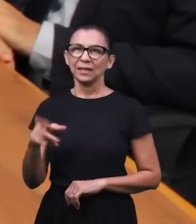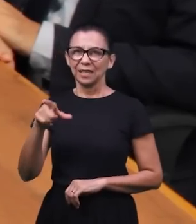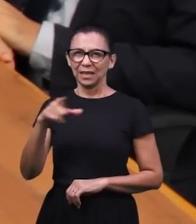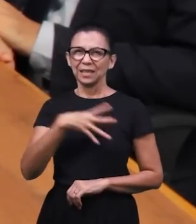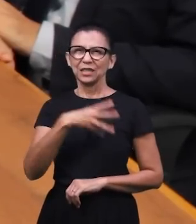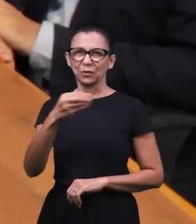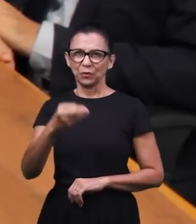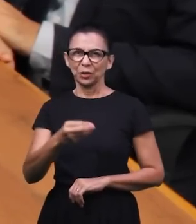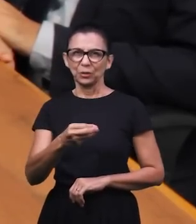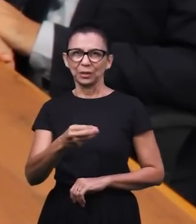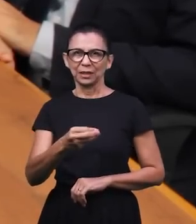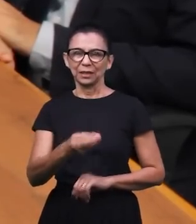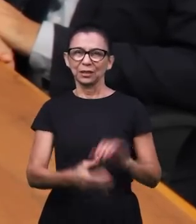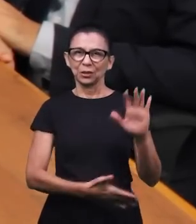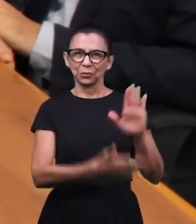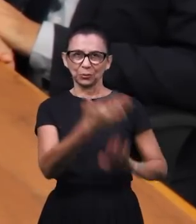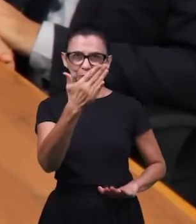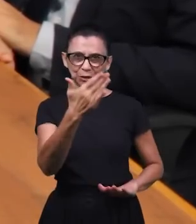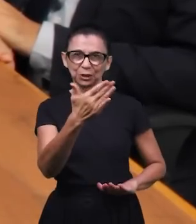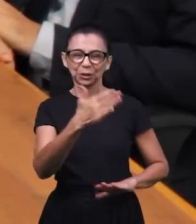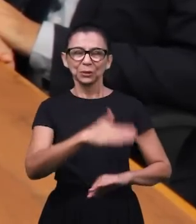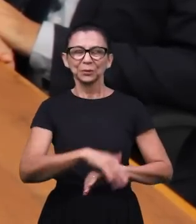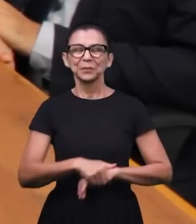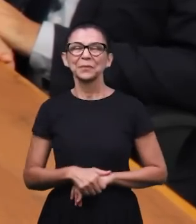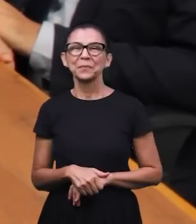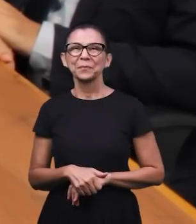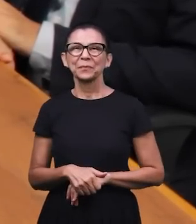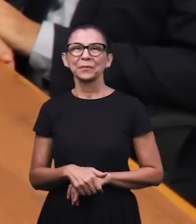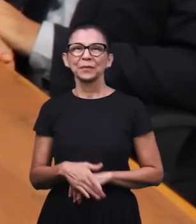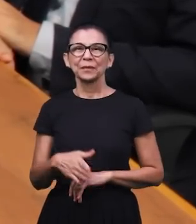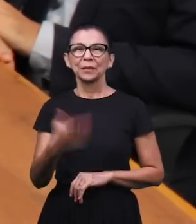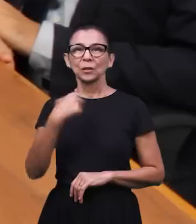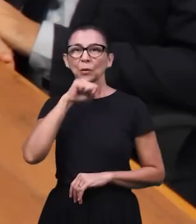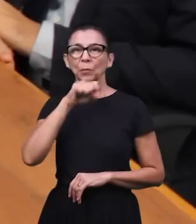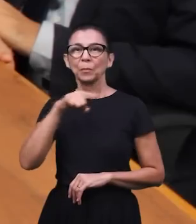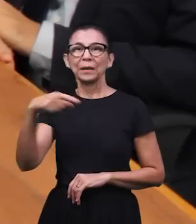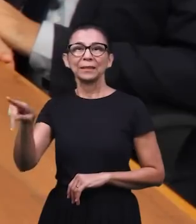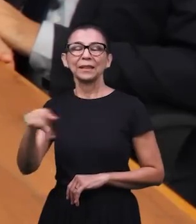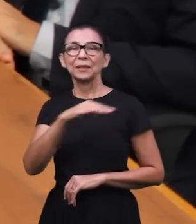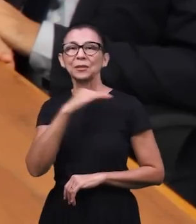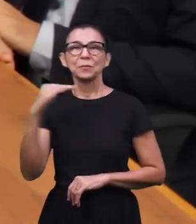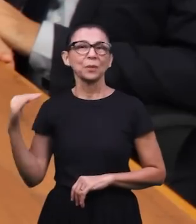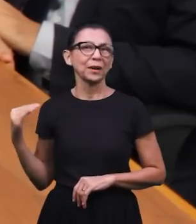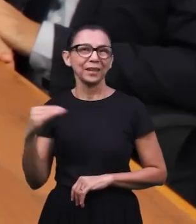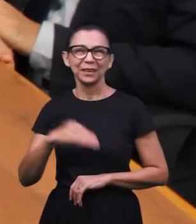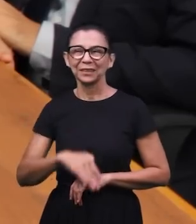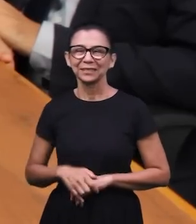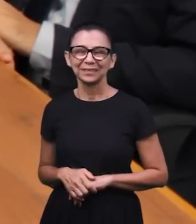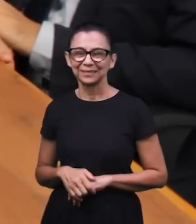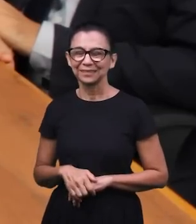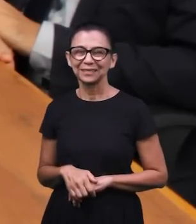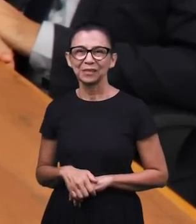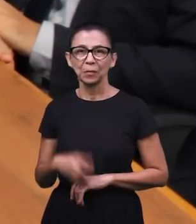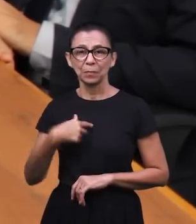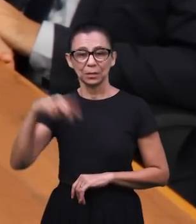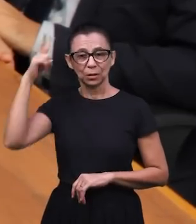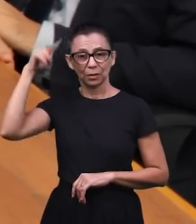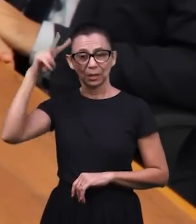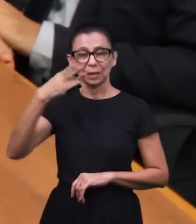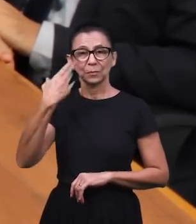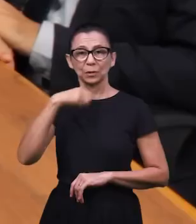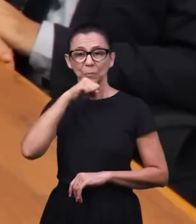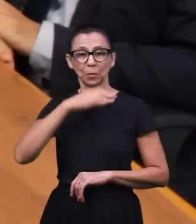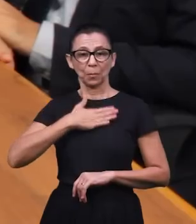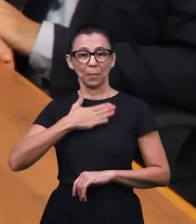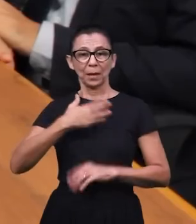pastor, ele conta a história seguinte, ó, toda vez que eu fazia uma coisa errada, eu lembro que meu pai pregou um bolo na hora mais difícil da minha vida, que eu fiz a coisa errada. Então o